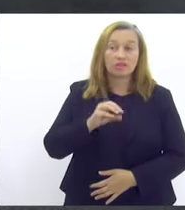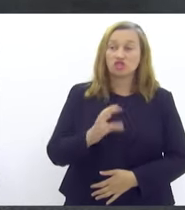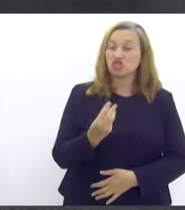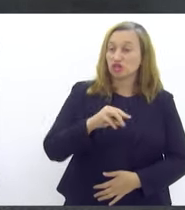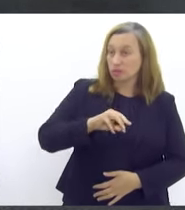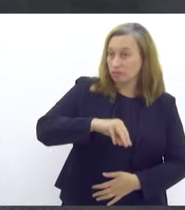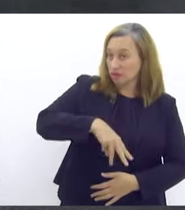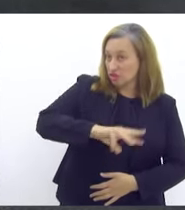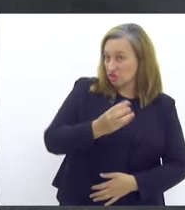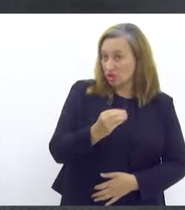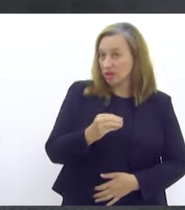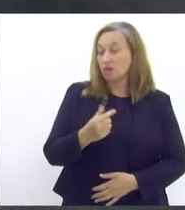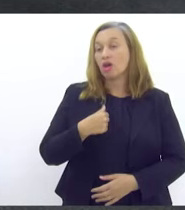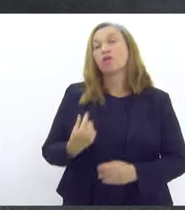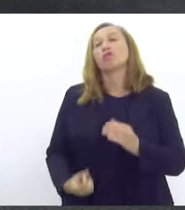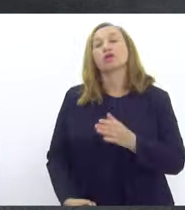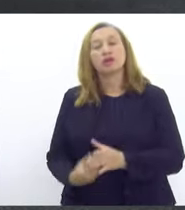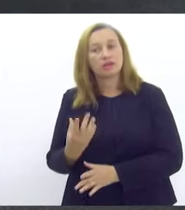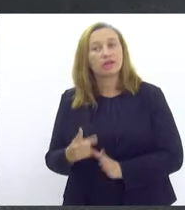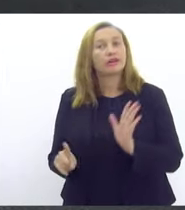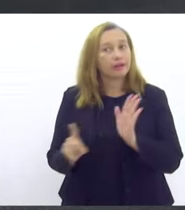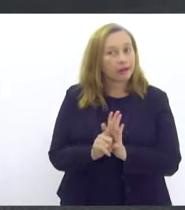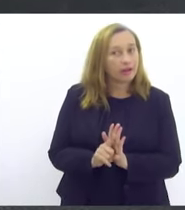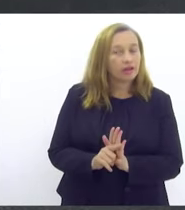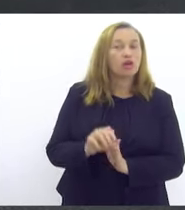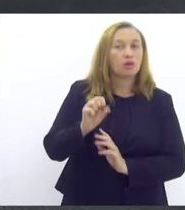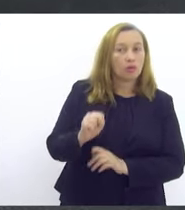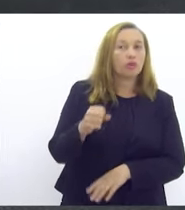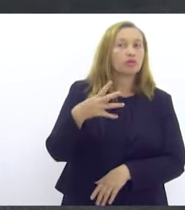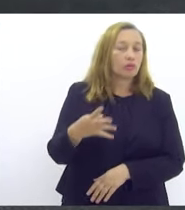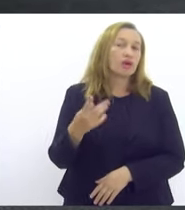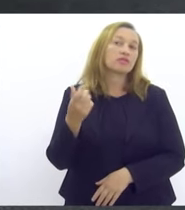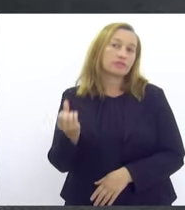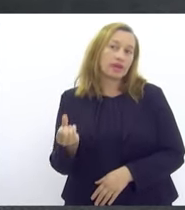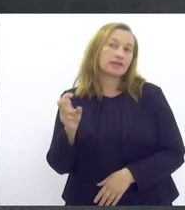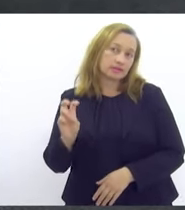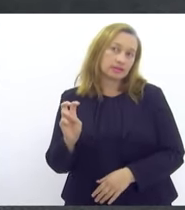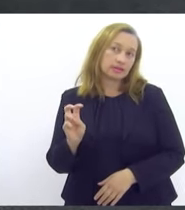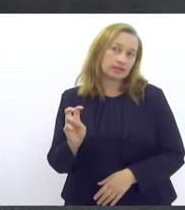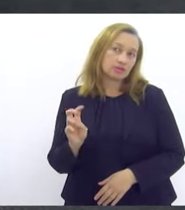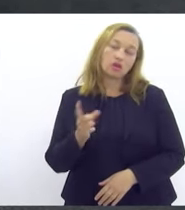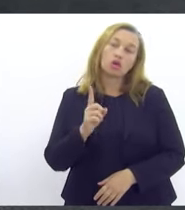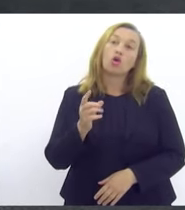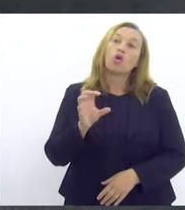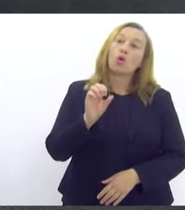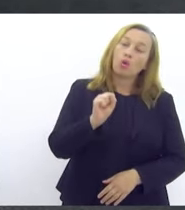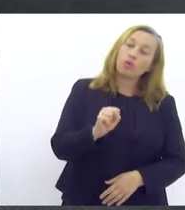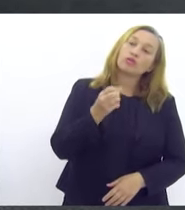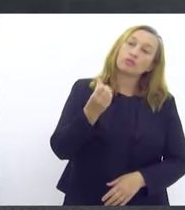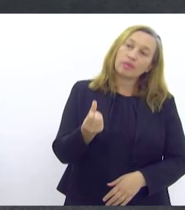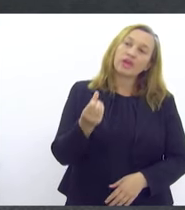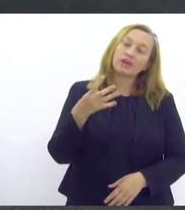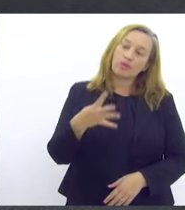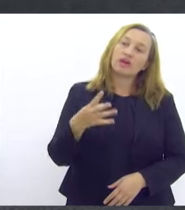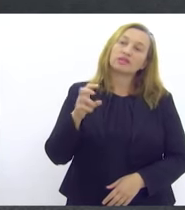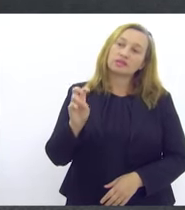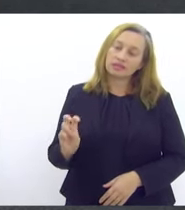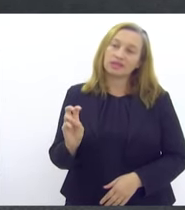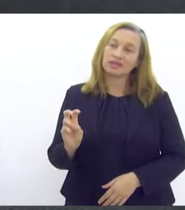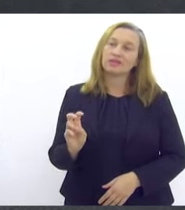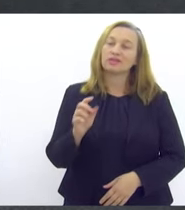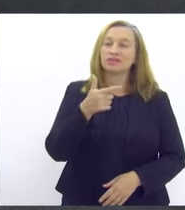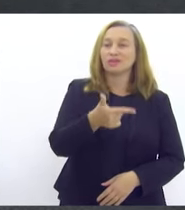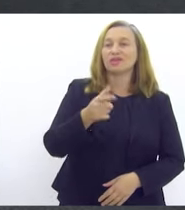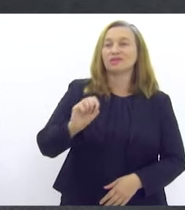Machado, eu sou autor dessa lei, da 8465, da 8645, de 2013,